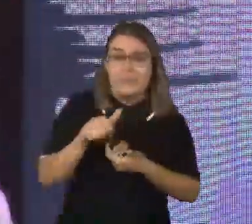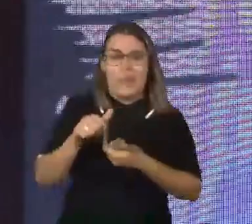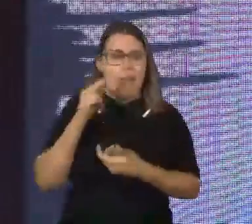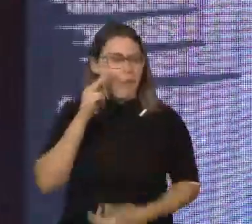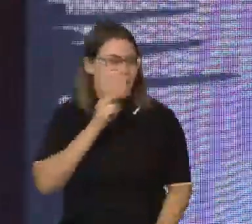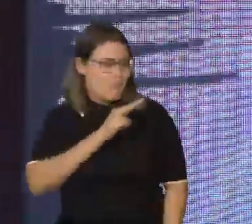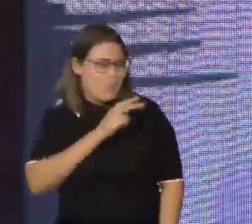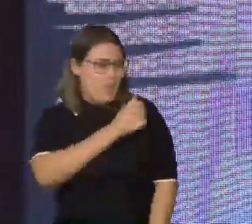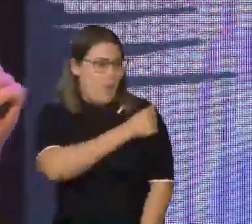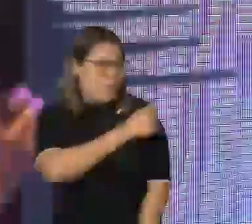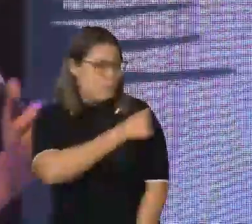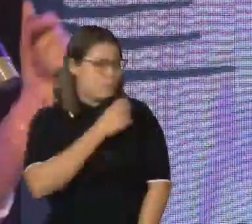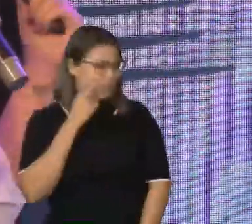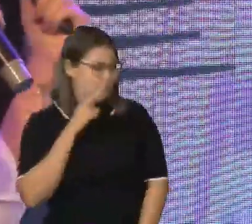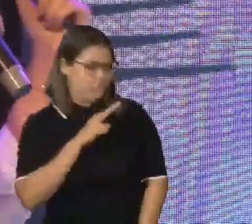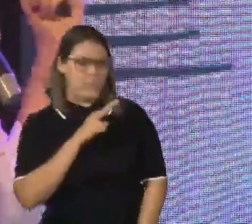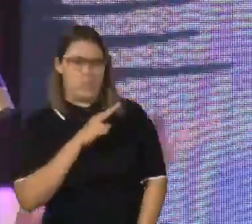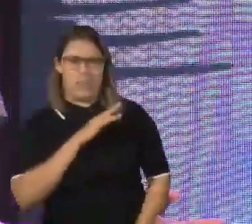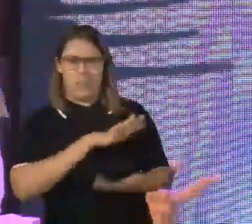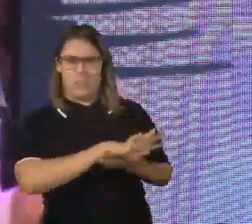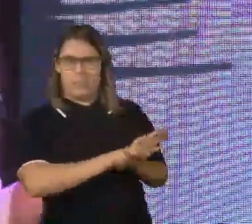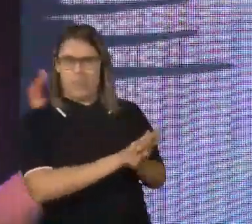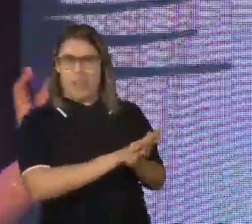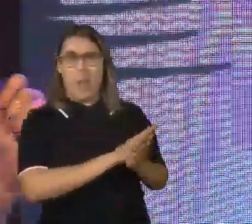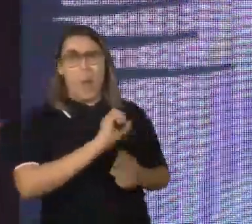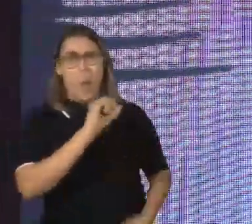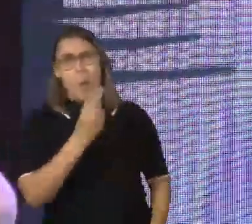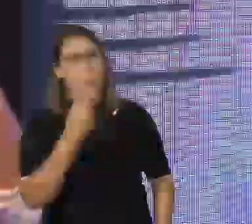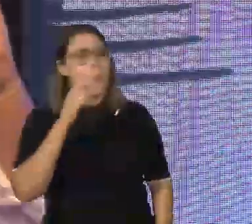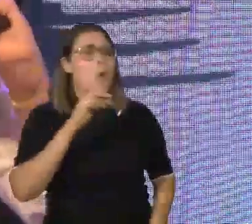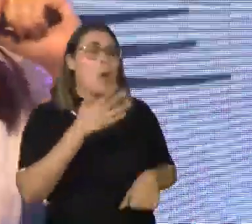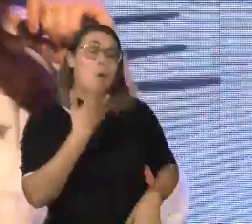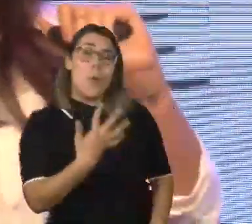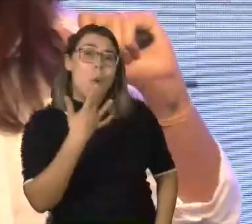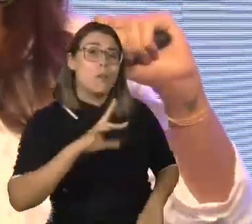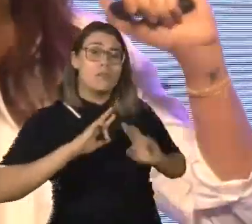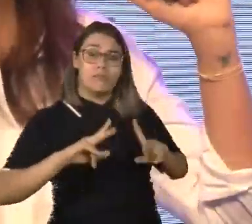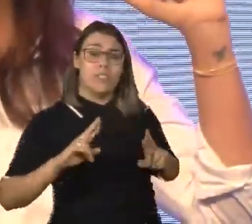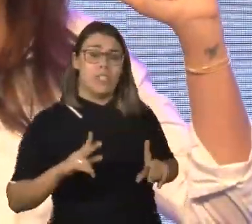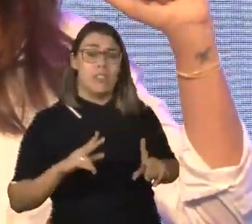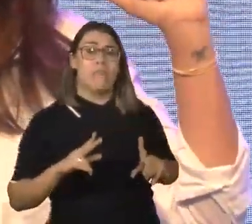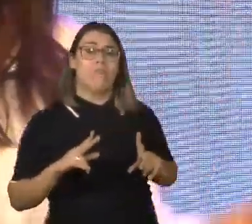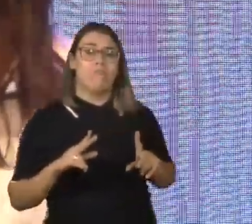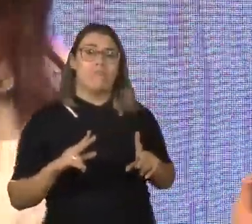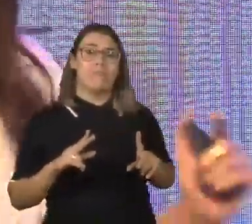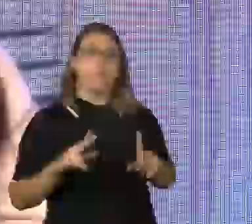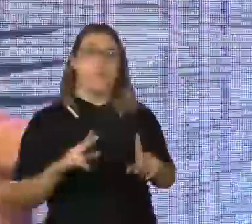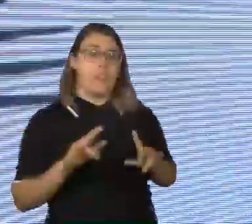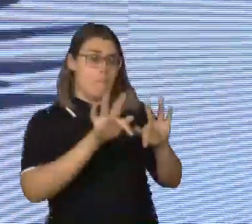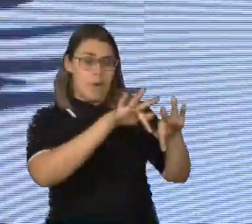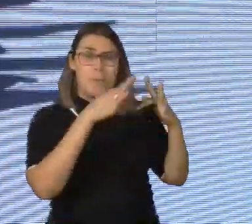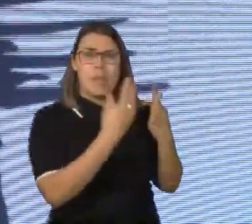que tem algum tipo de deficiência ou que é de uma raça diferente da dela ou que tem um modelo